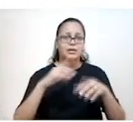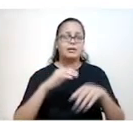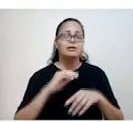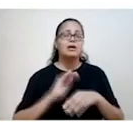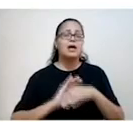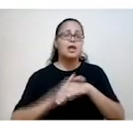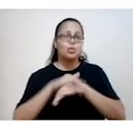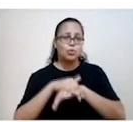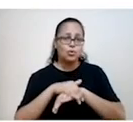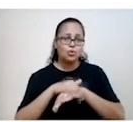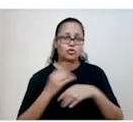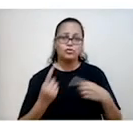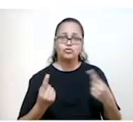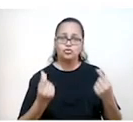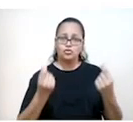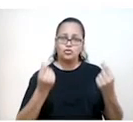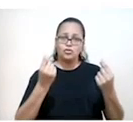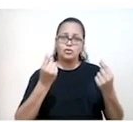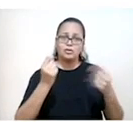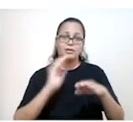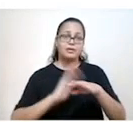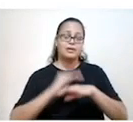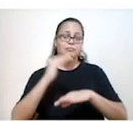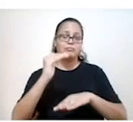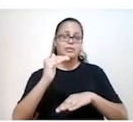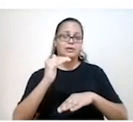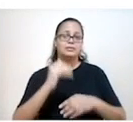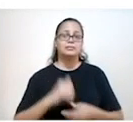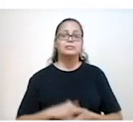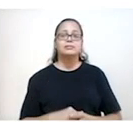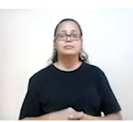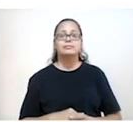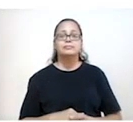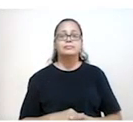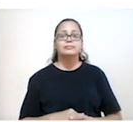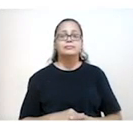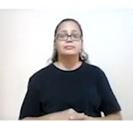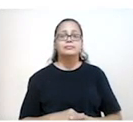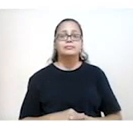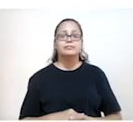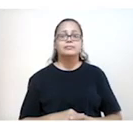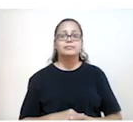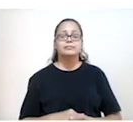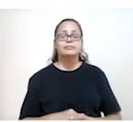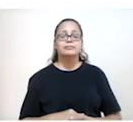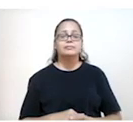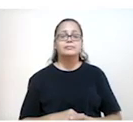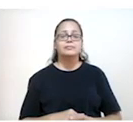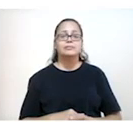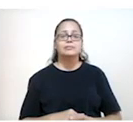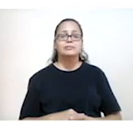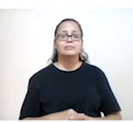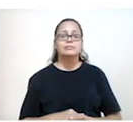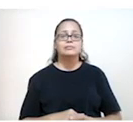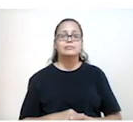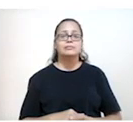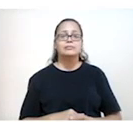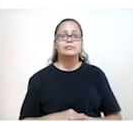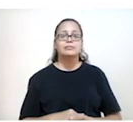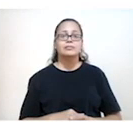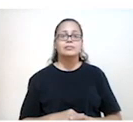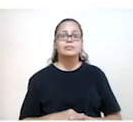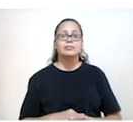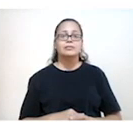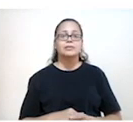Tá? Tem os prós e os contras, mas não é... Tá? Tem os prós e os contras de trabalhar à noite. E é determinado pelo